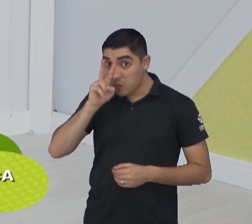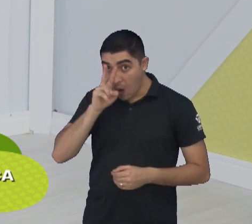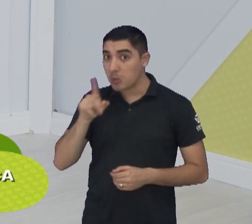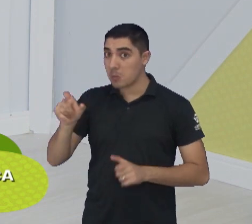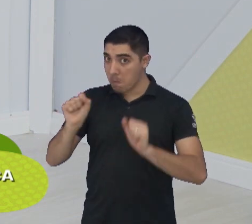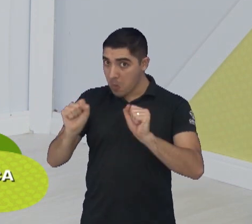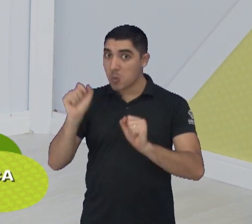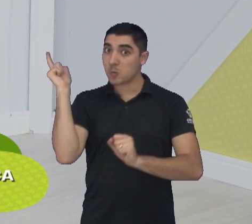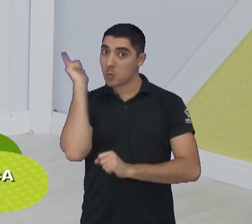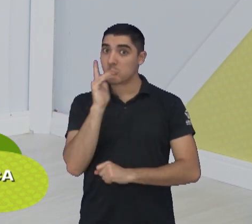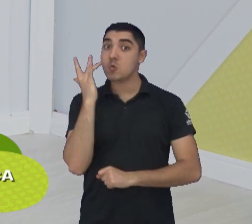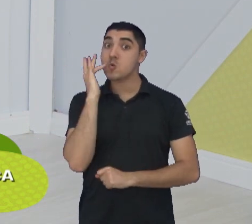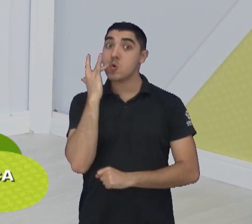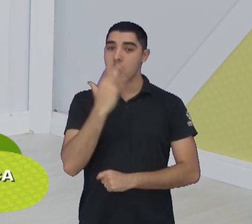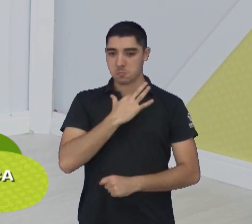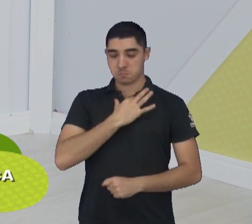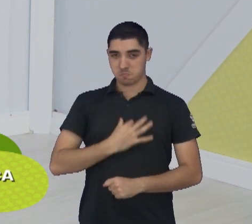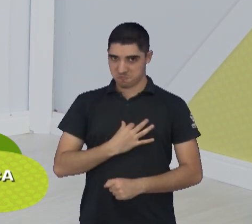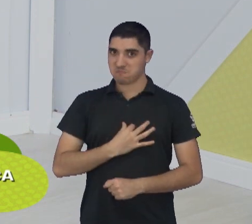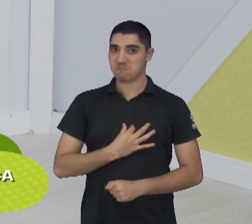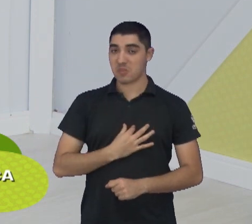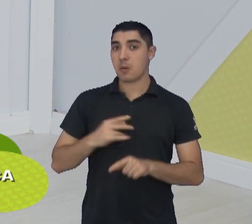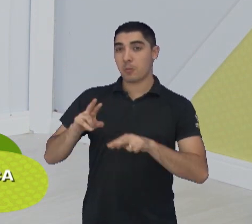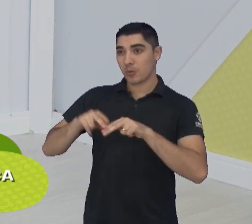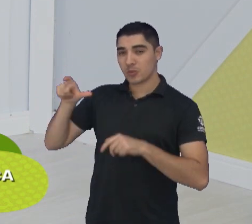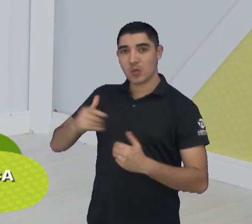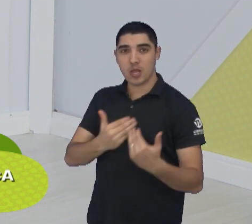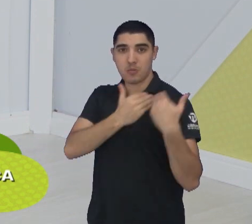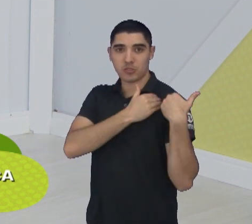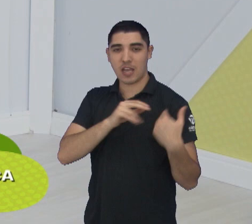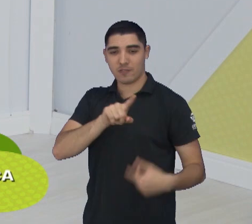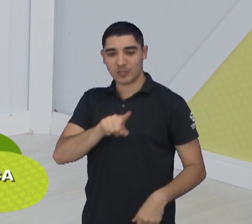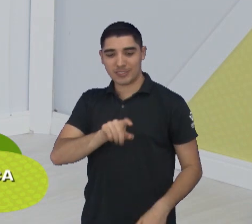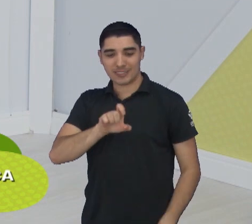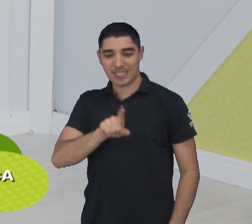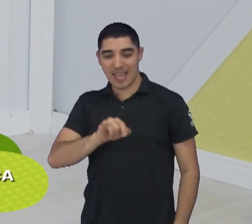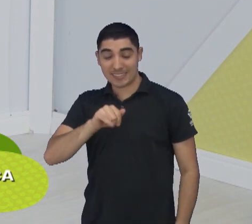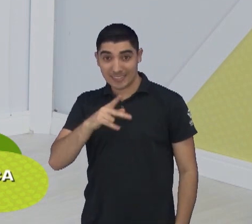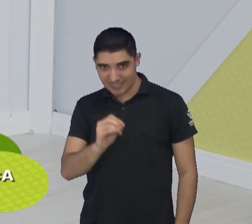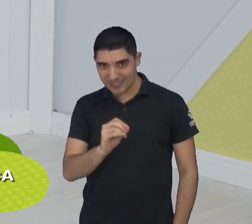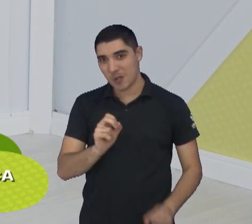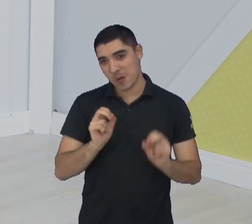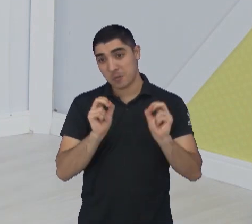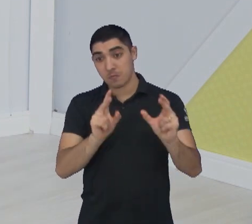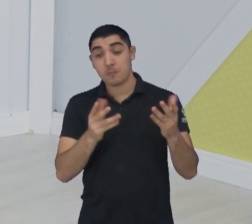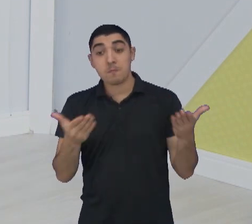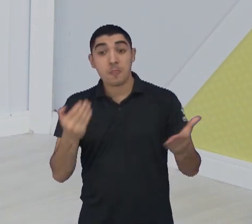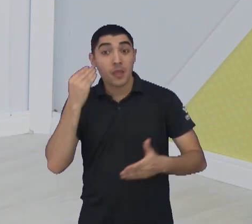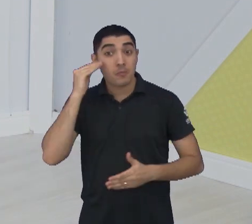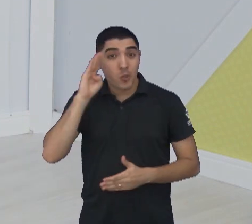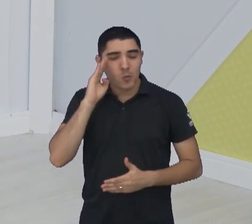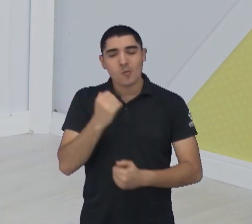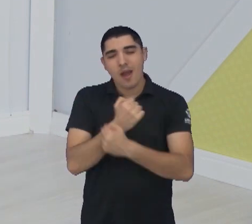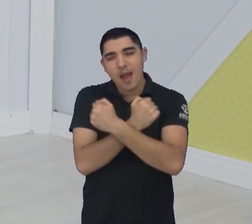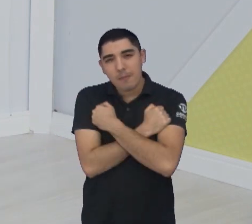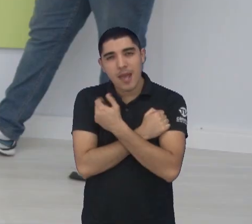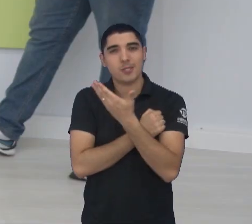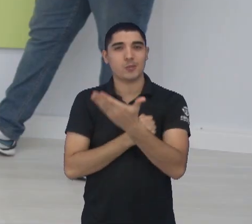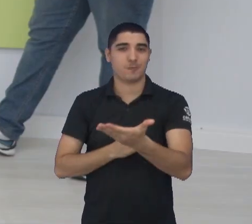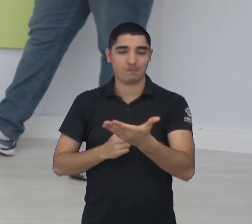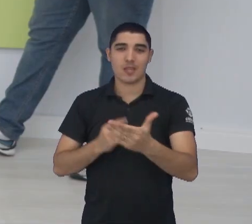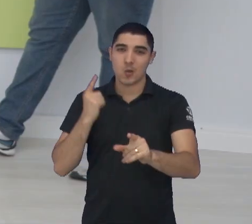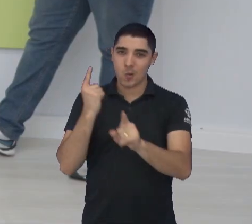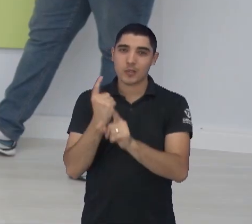de ouro, sem dúvida alguma, com o comando do Zezinho e todo o staff aí da bocha paralímpica, tá certo? Brunão, grande abraço para você,